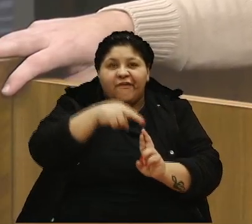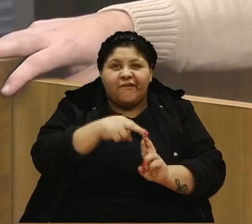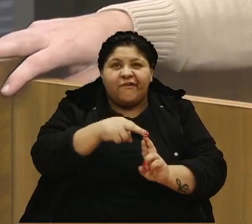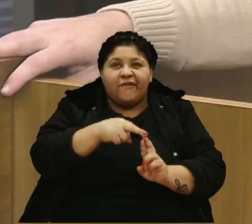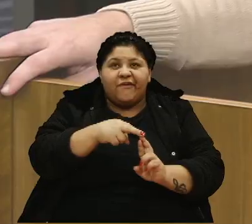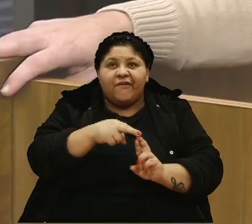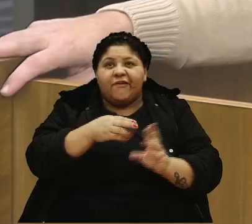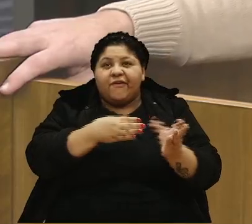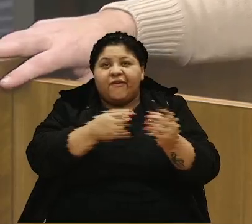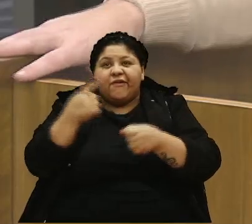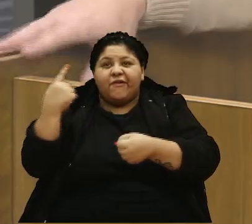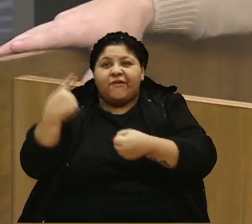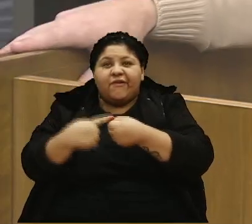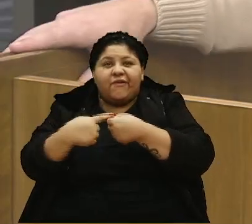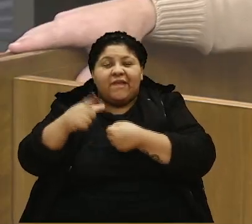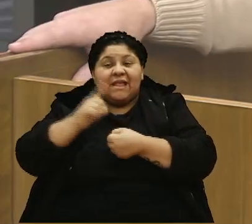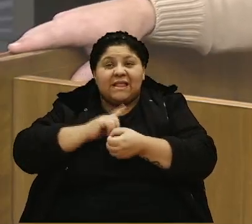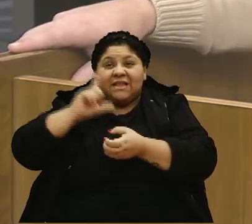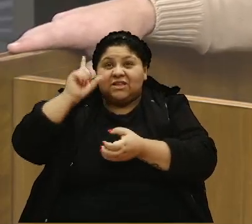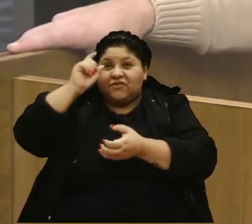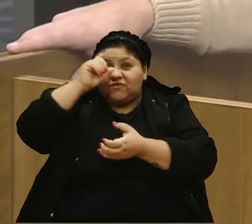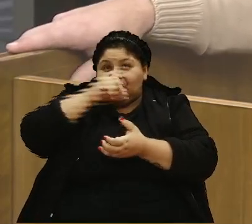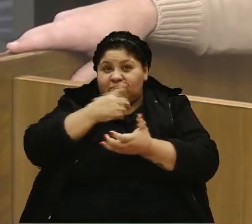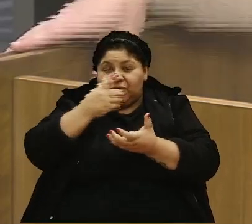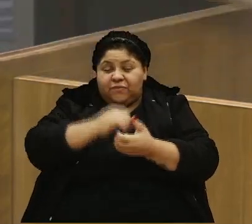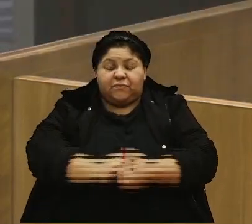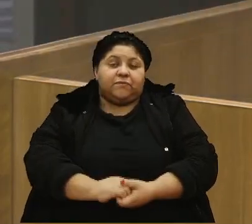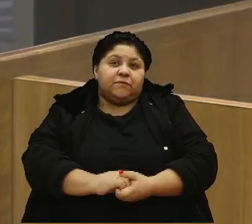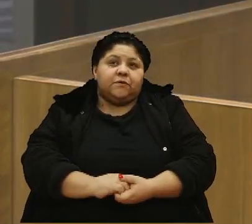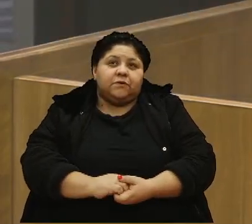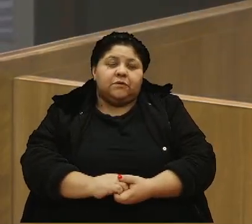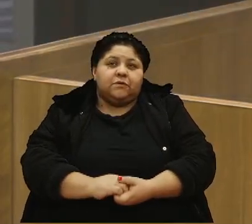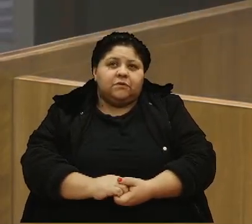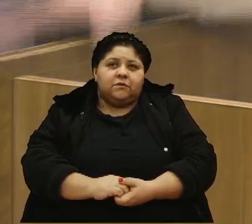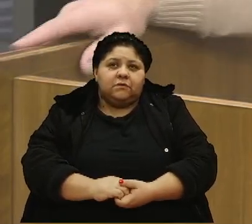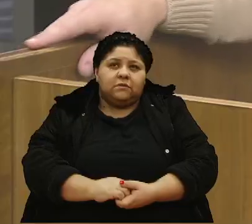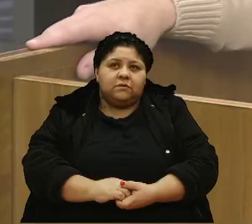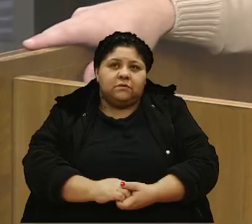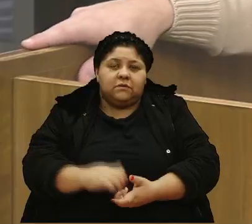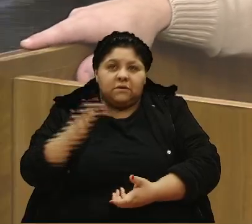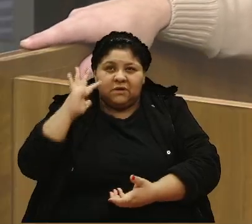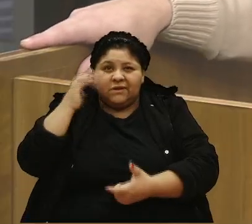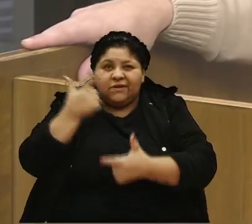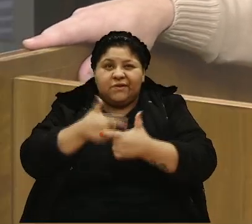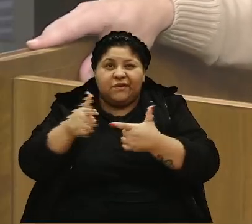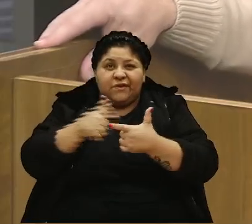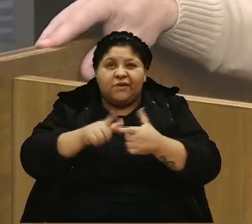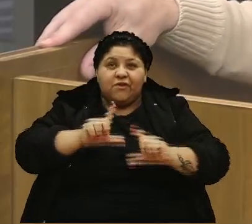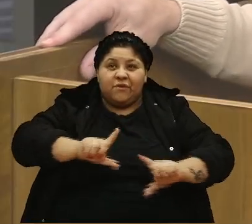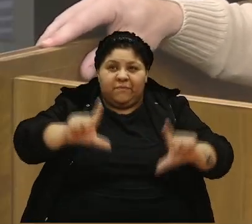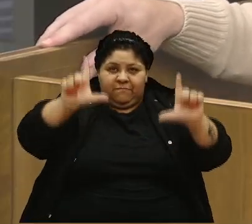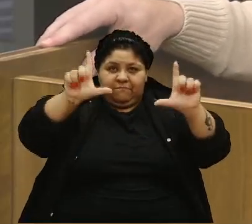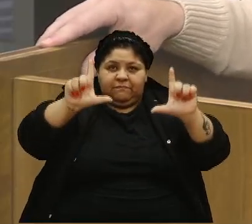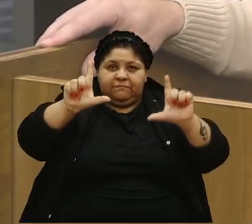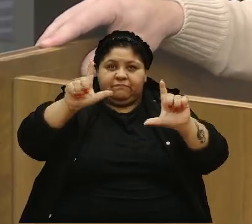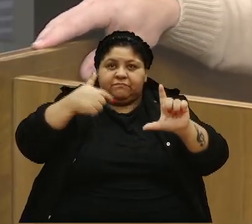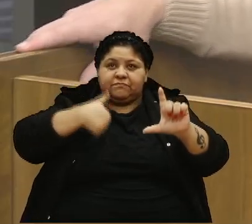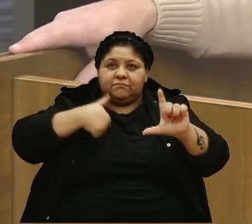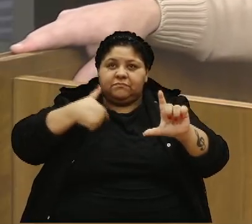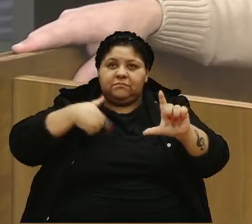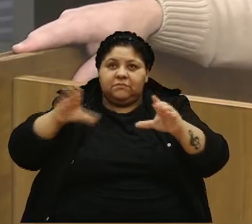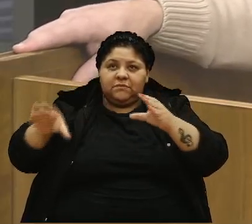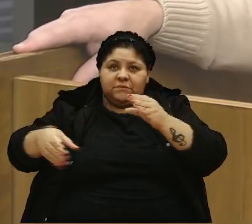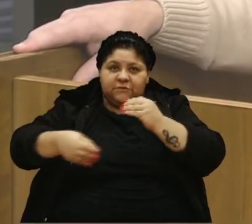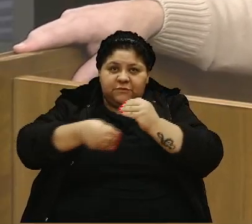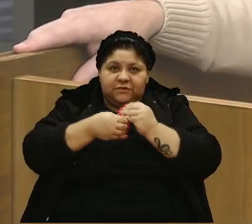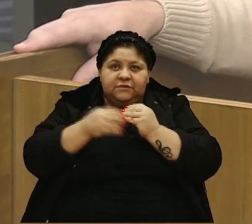muitas cidades, acabam tendo essa dificuldade. Até que resolva o problema da televisão ali, eu vou lhe passar